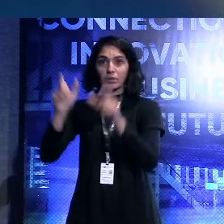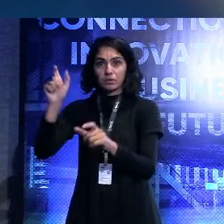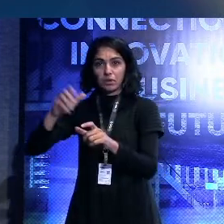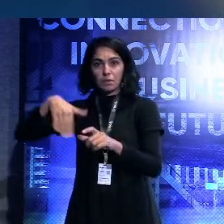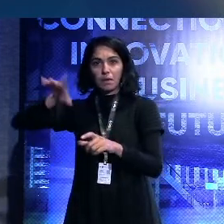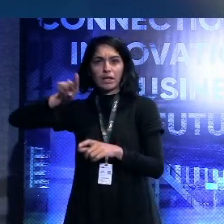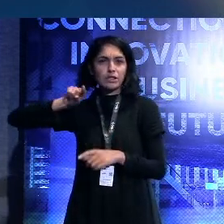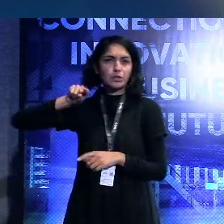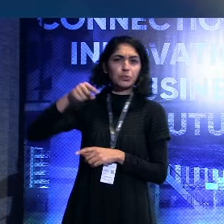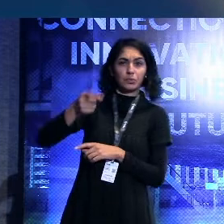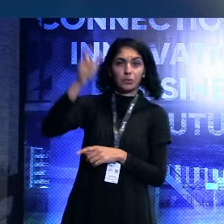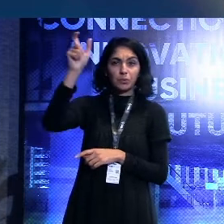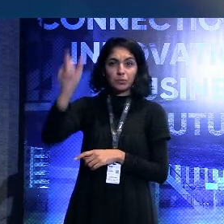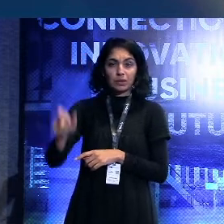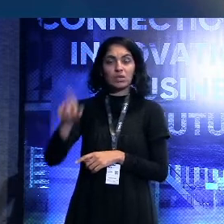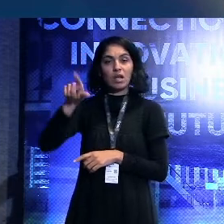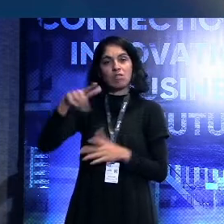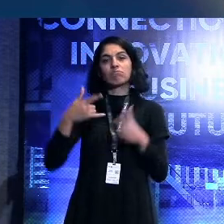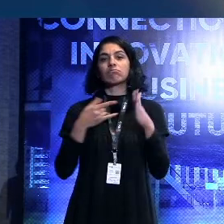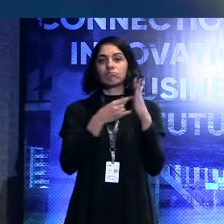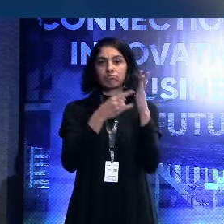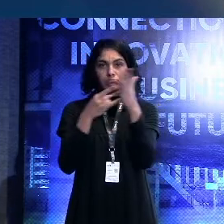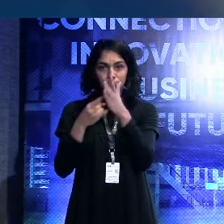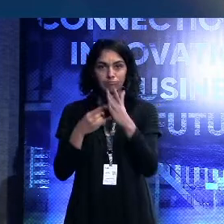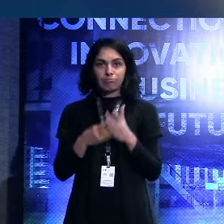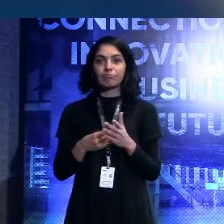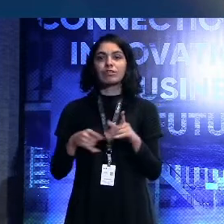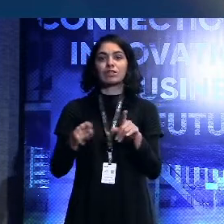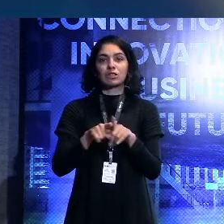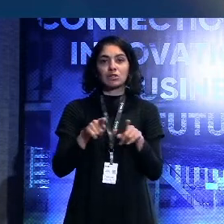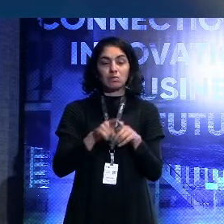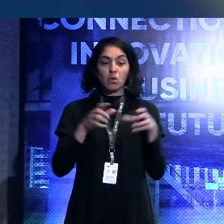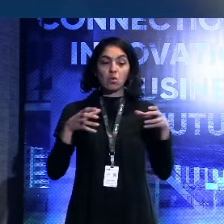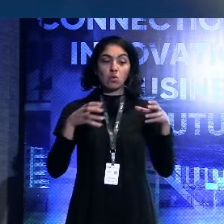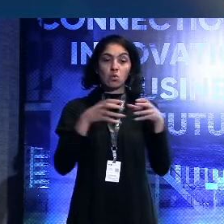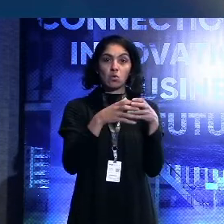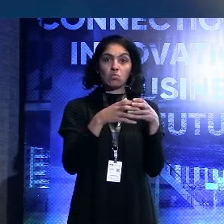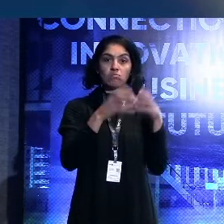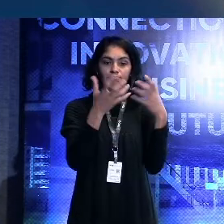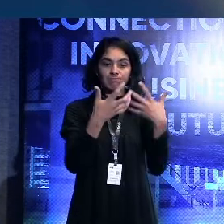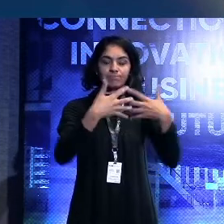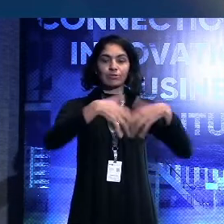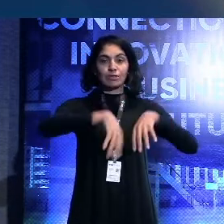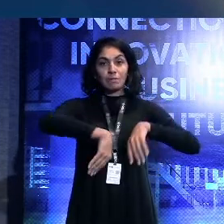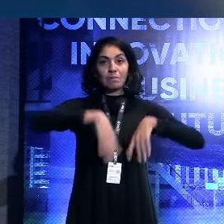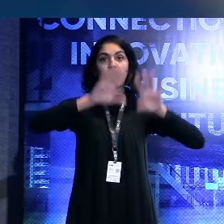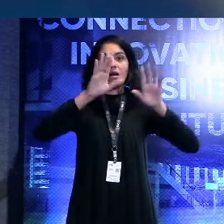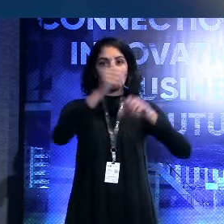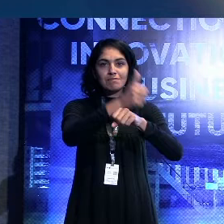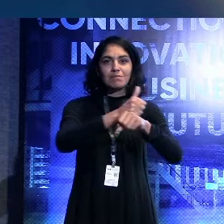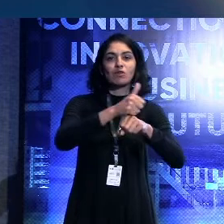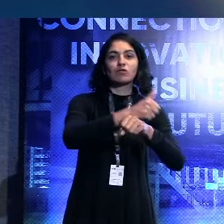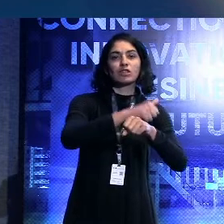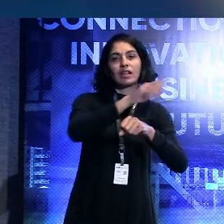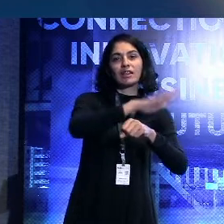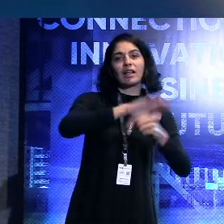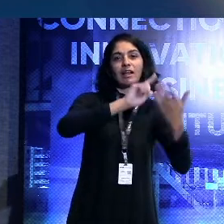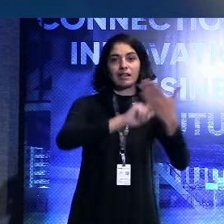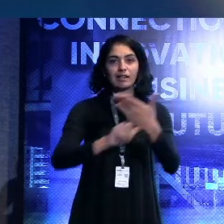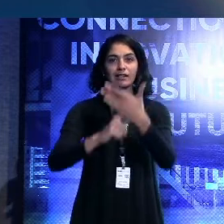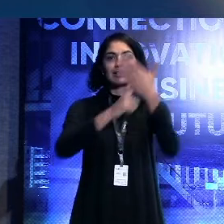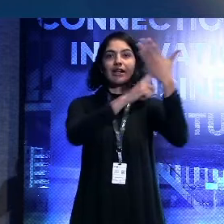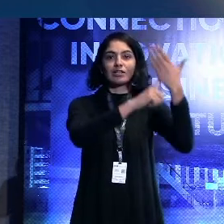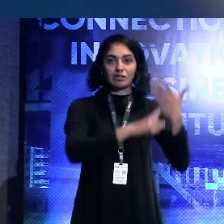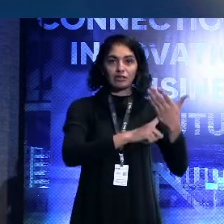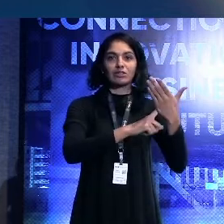1.000 são pessoas desenvolvedoras realmente, né? E o nosso time passou a ter uma complexidade muito maior, então, de profissionais de tecnologia também. Então, passou a